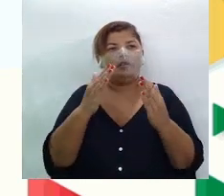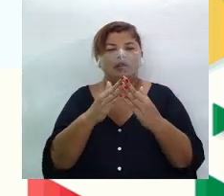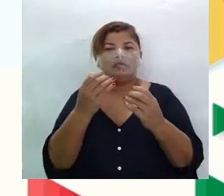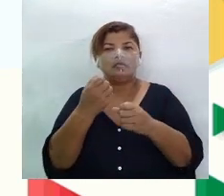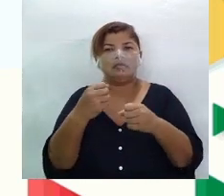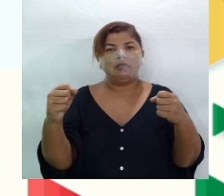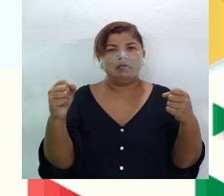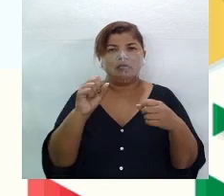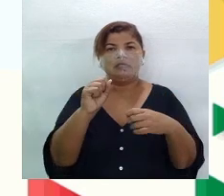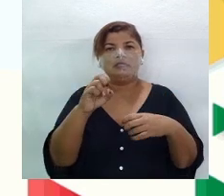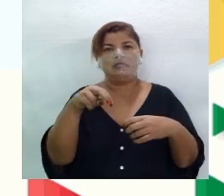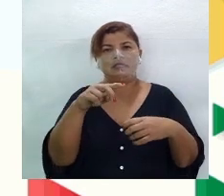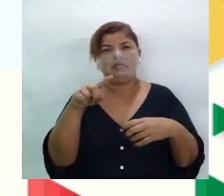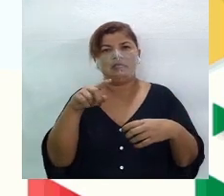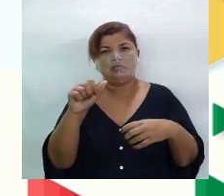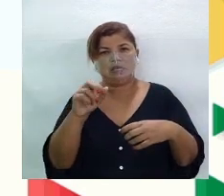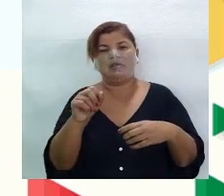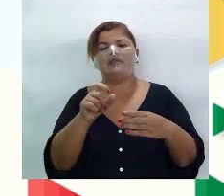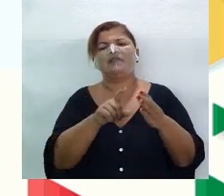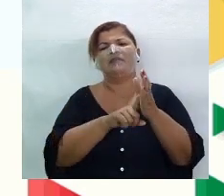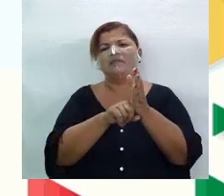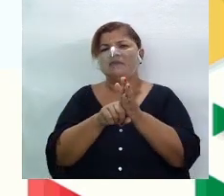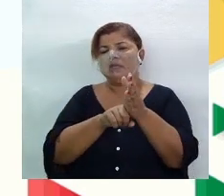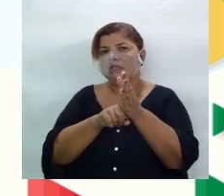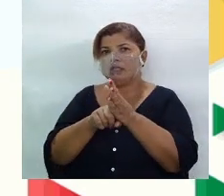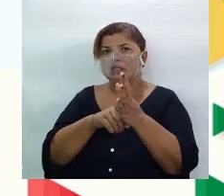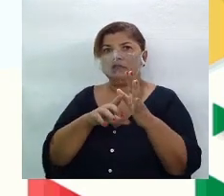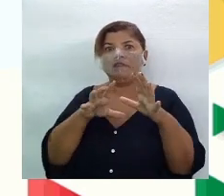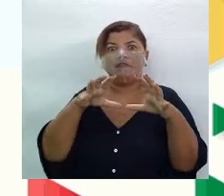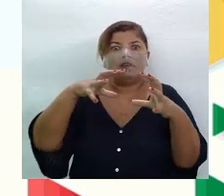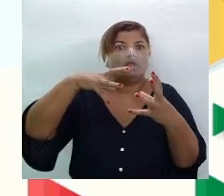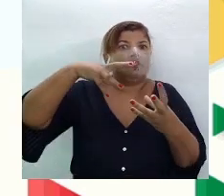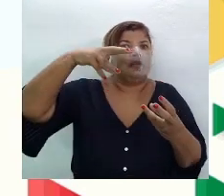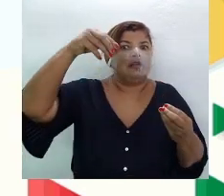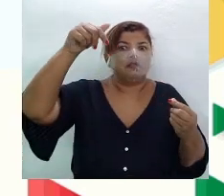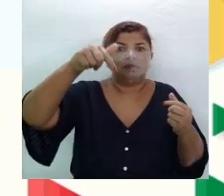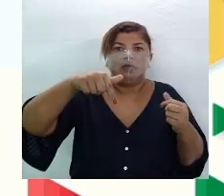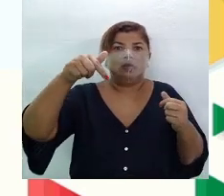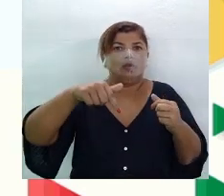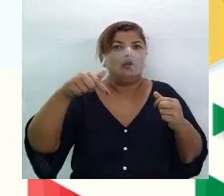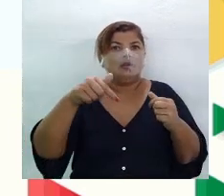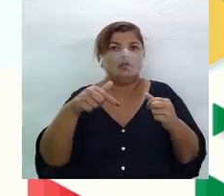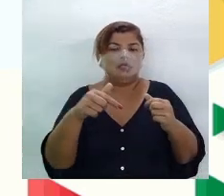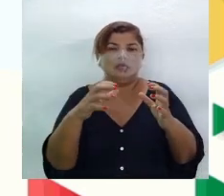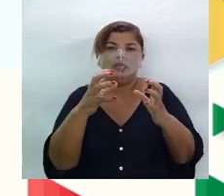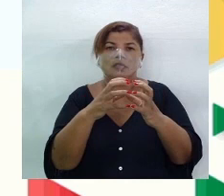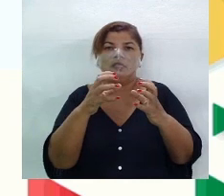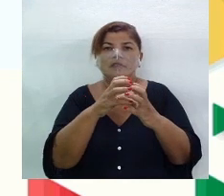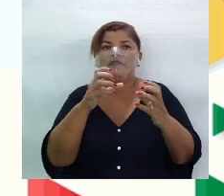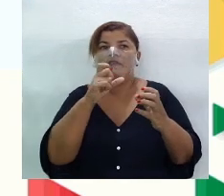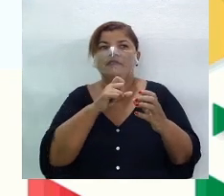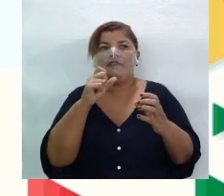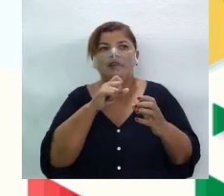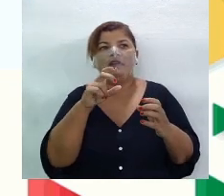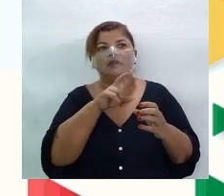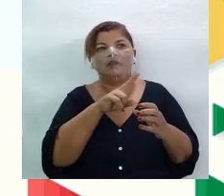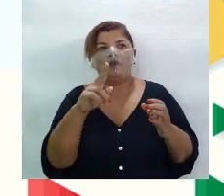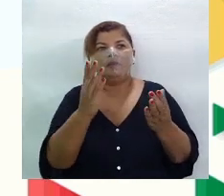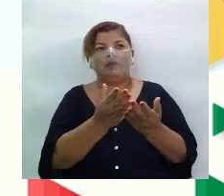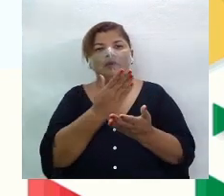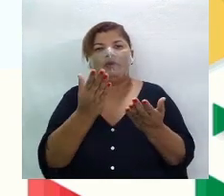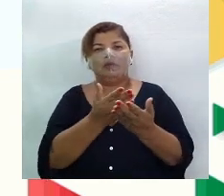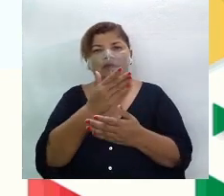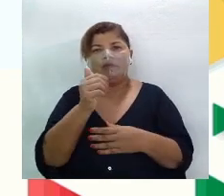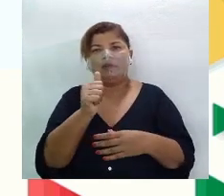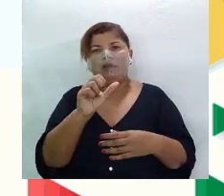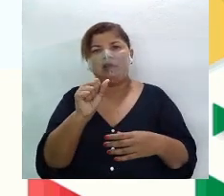lugar. A pesquisa rendeu o livro Assombrações do Recife Velho, que foi publicado em 1955. A obra